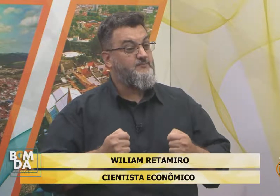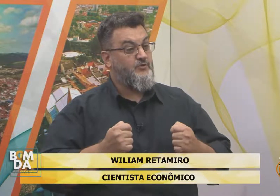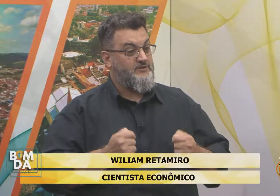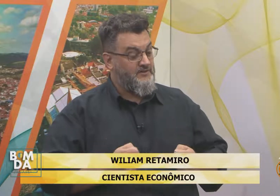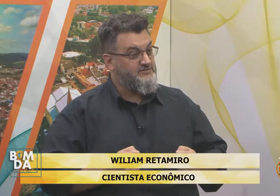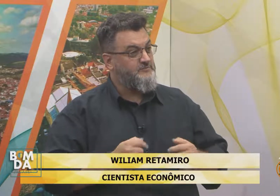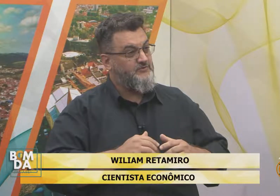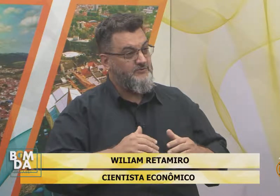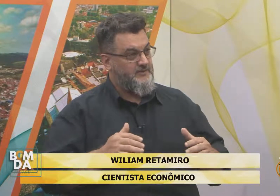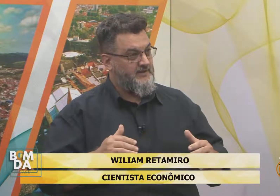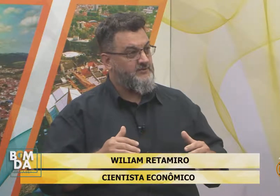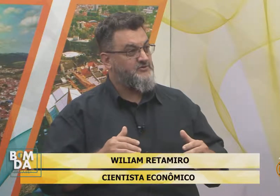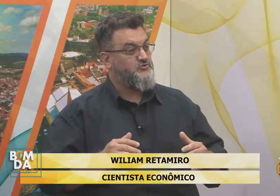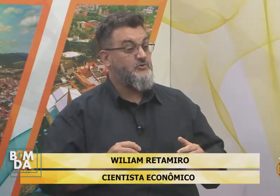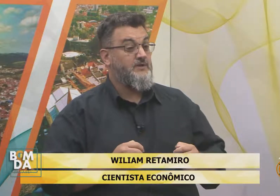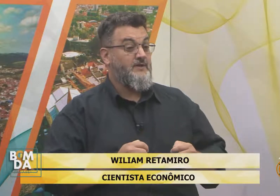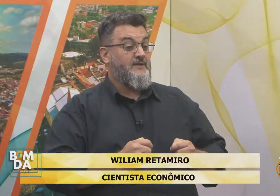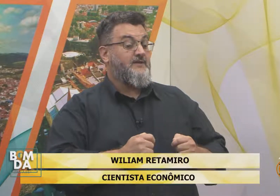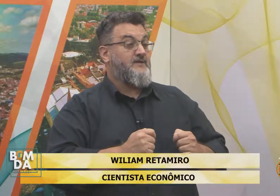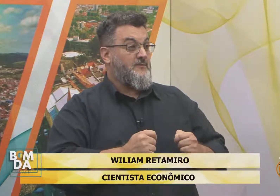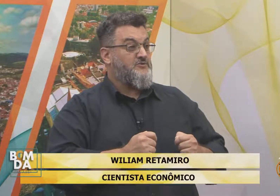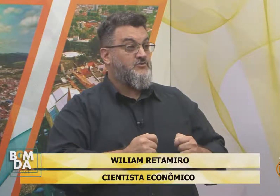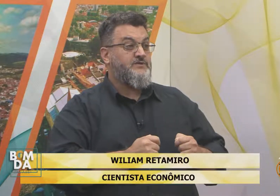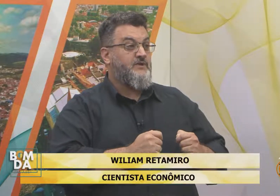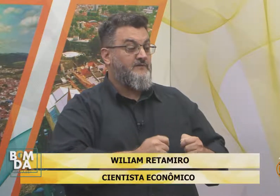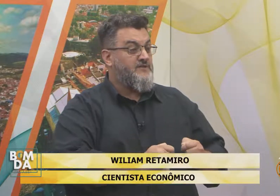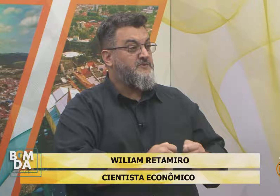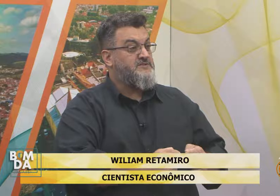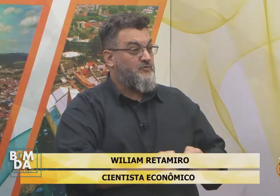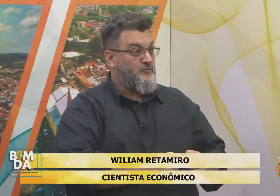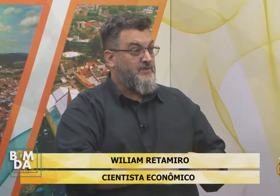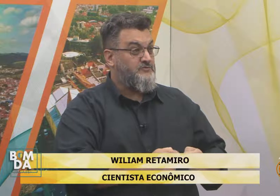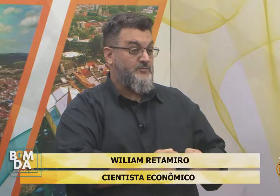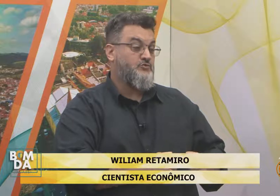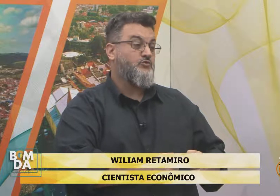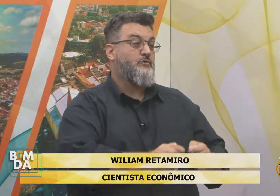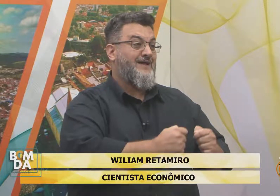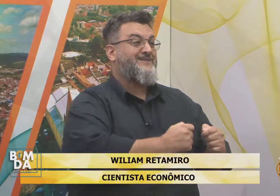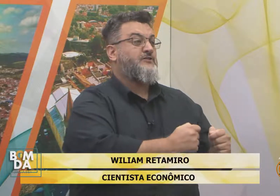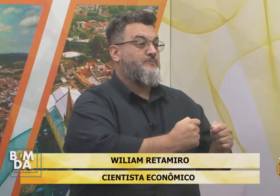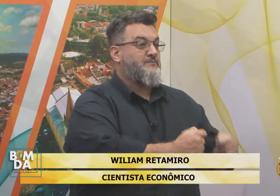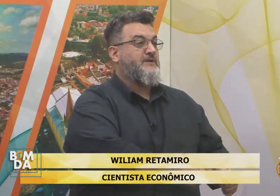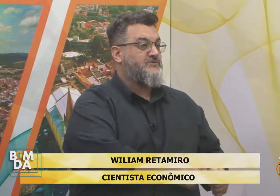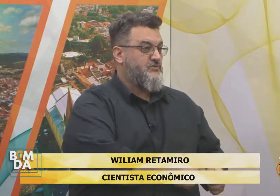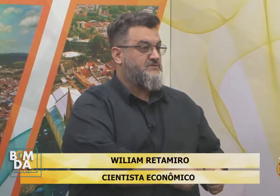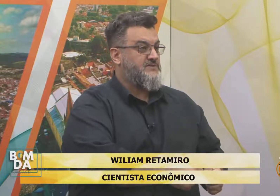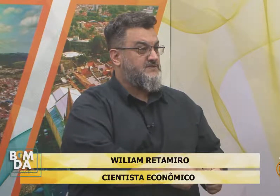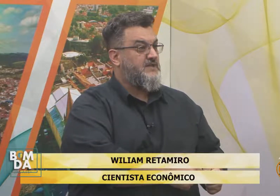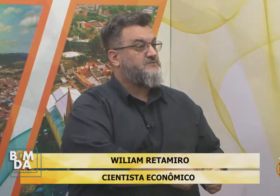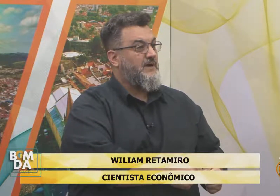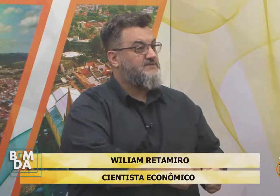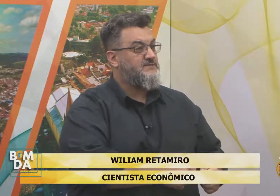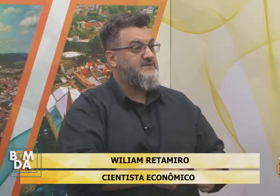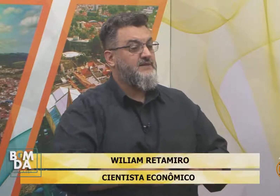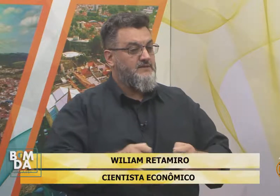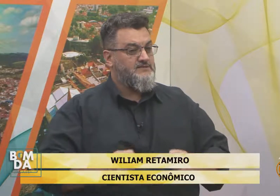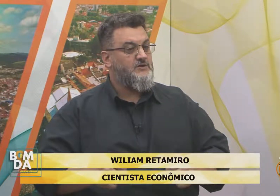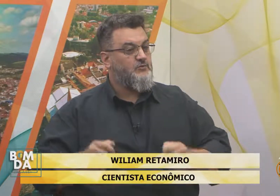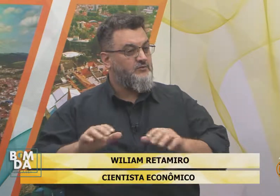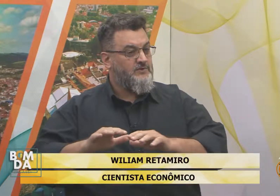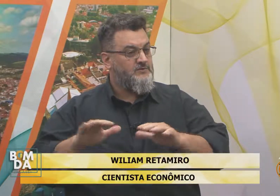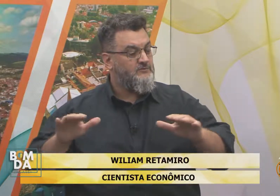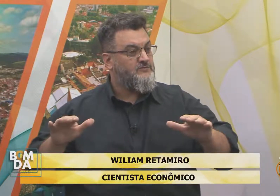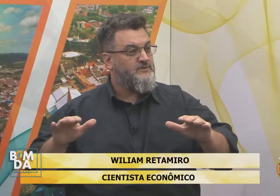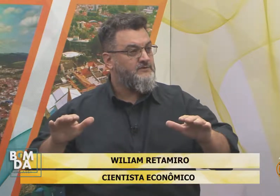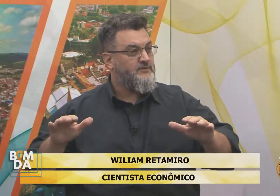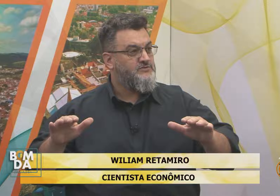valor que é importante para cada pessoa e que a pessoa vai administrar muito bem, sobretudo atendendo primeiro as suas necessidades básicas e em